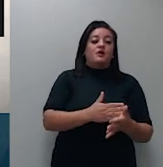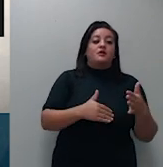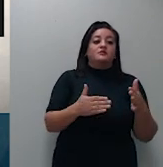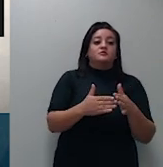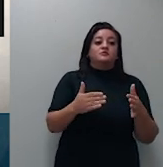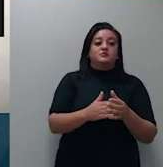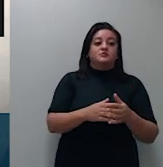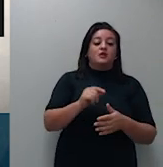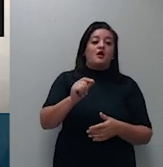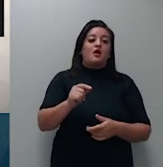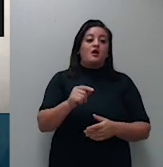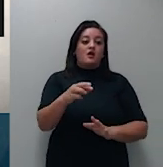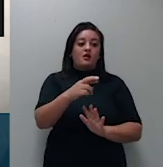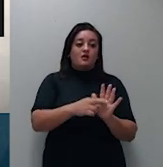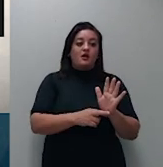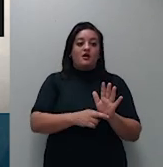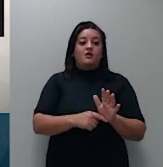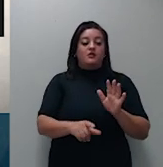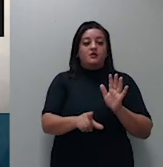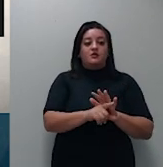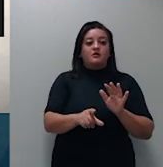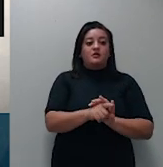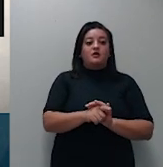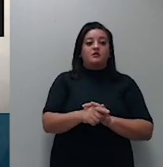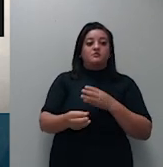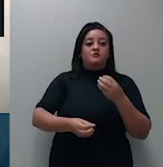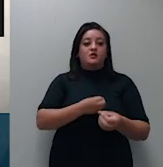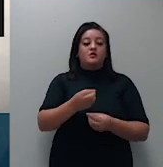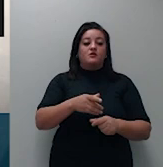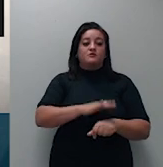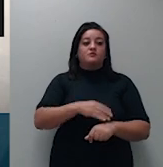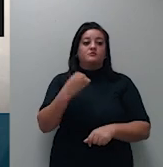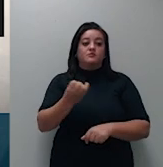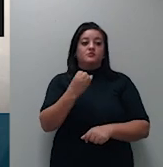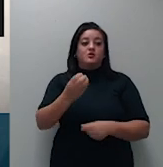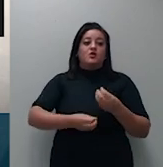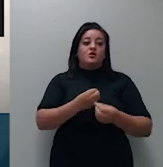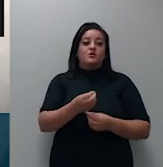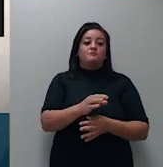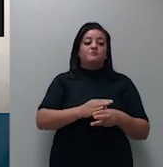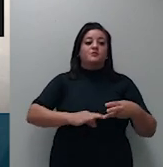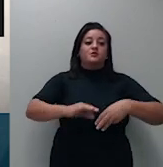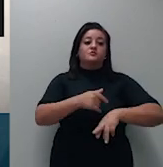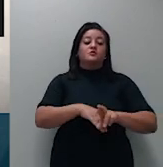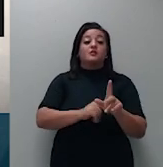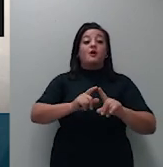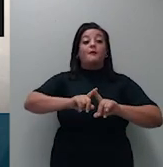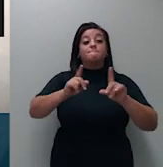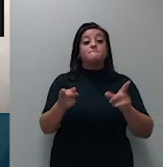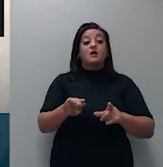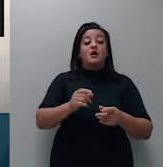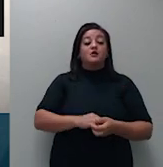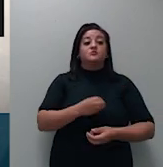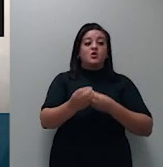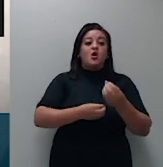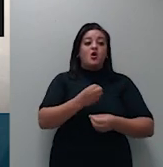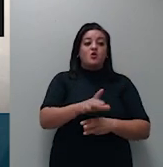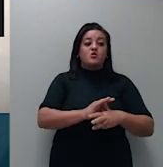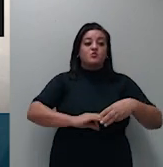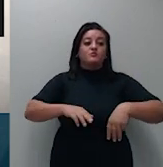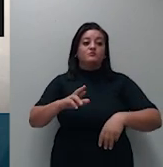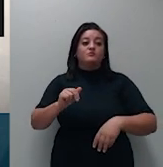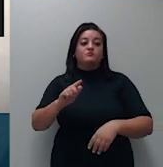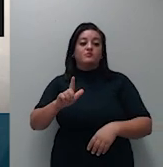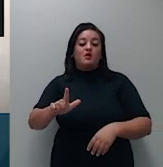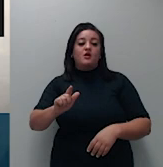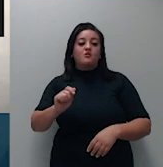dispositivo legal como economizado pelo eminente relator mas assim como o Ministro Raul Araújo eu verifico